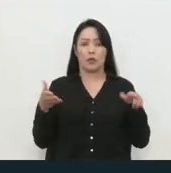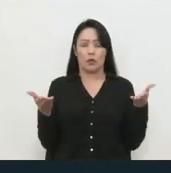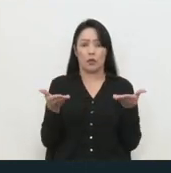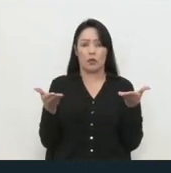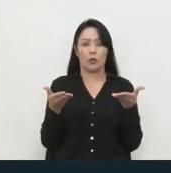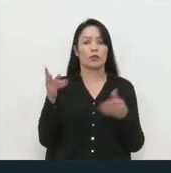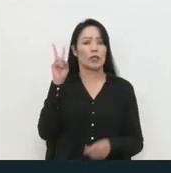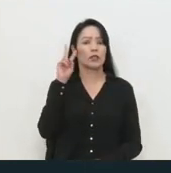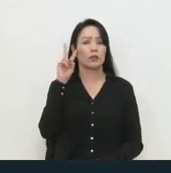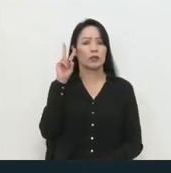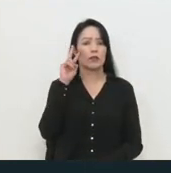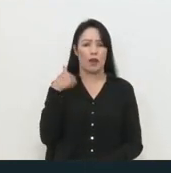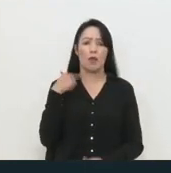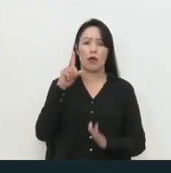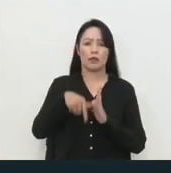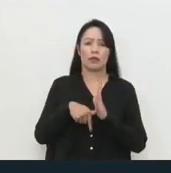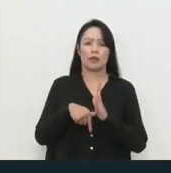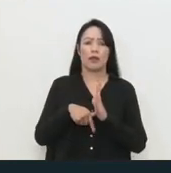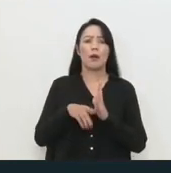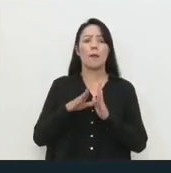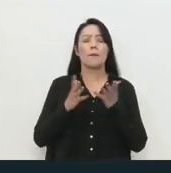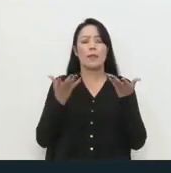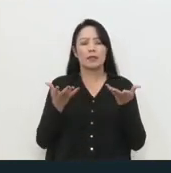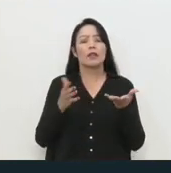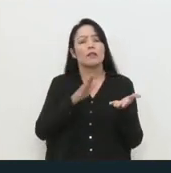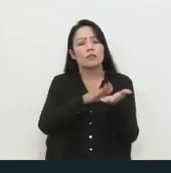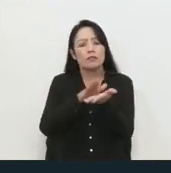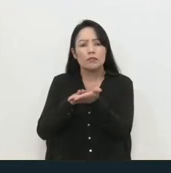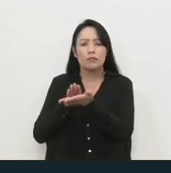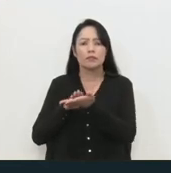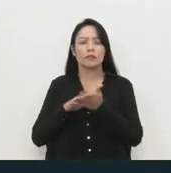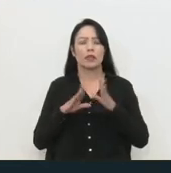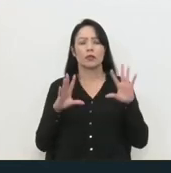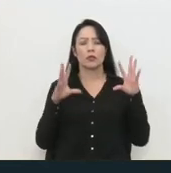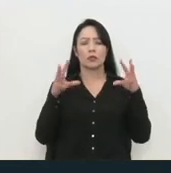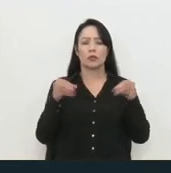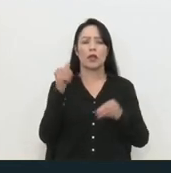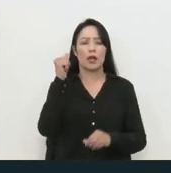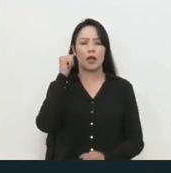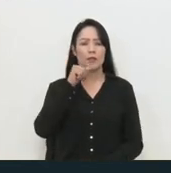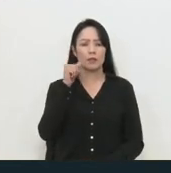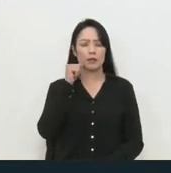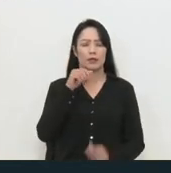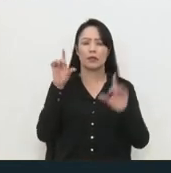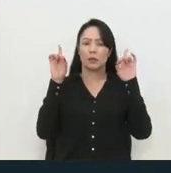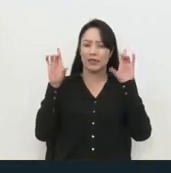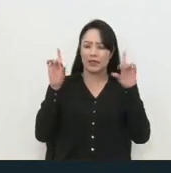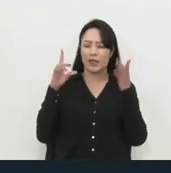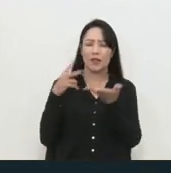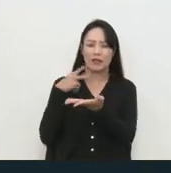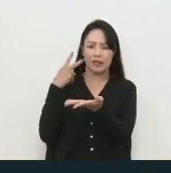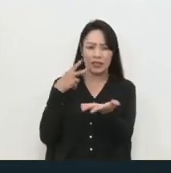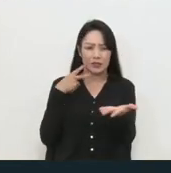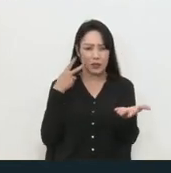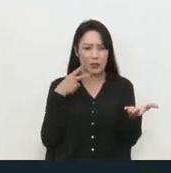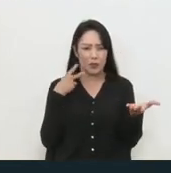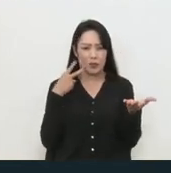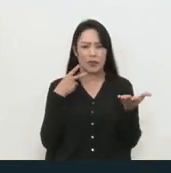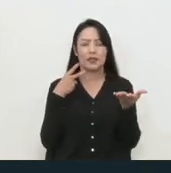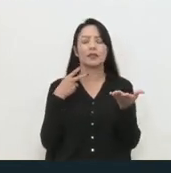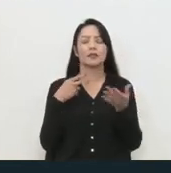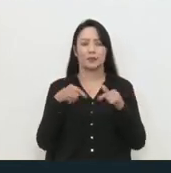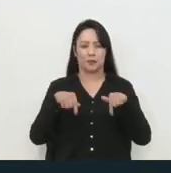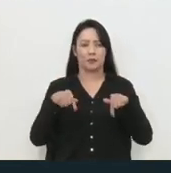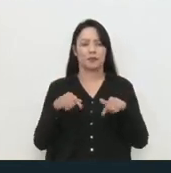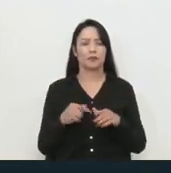um pouco atrasado mas parabenizar todas as mulheres em especial as vereadoras desta casa